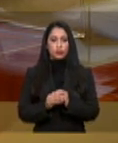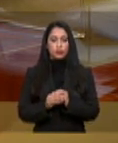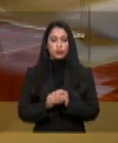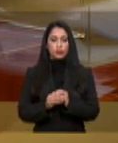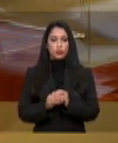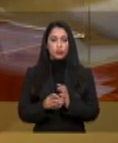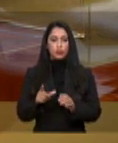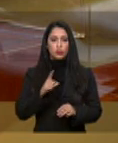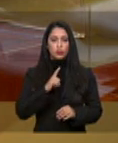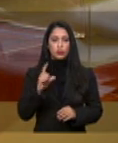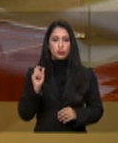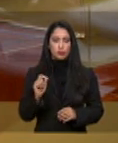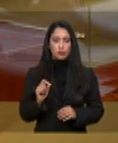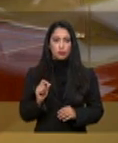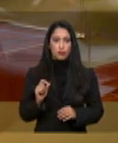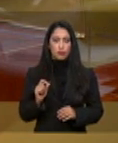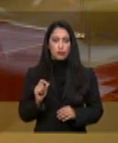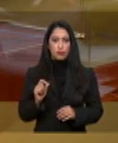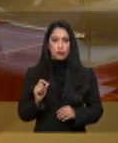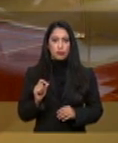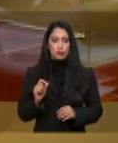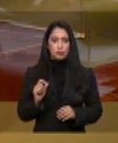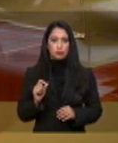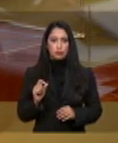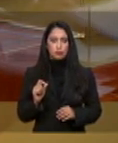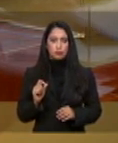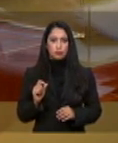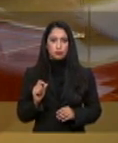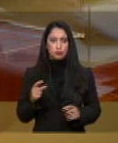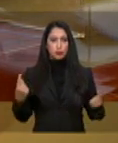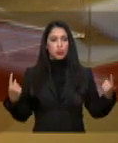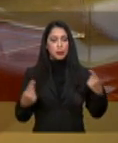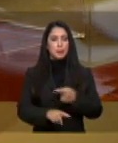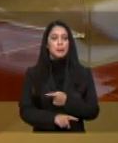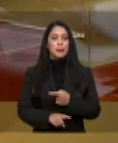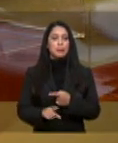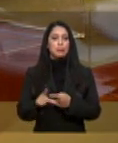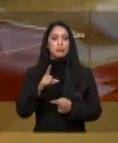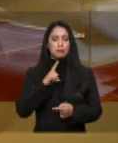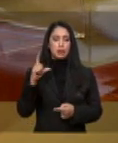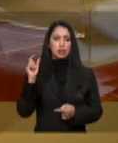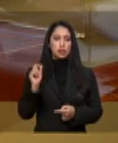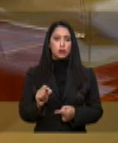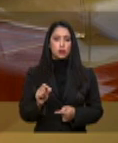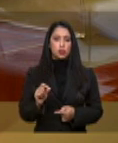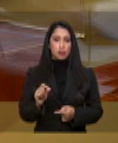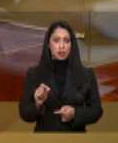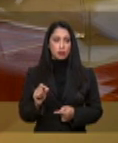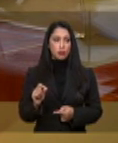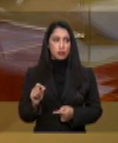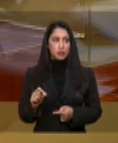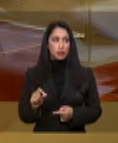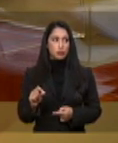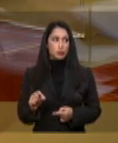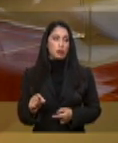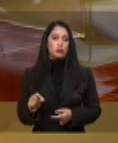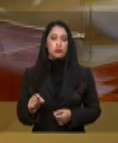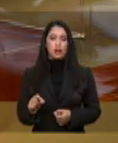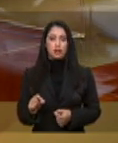a FIENGE também pugna pela improcedência desta ADI e pela consequente